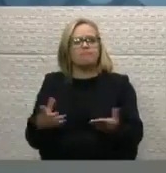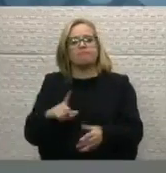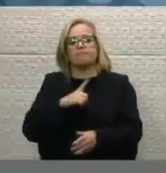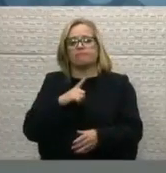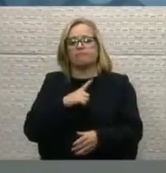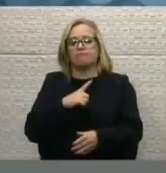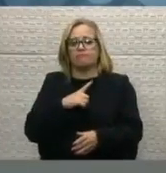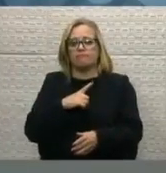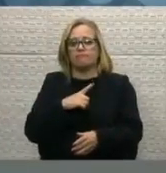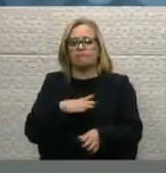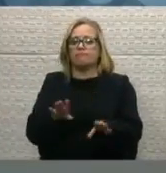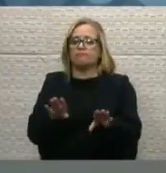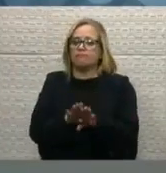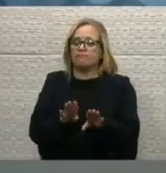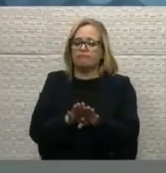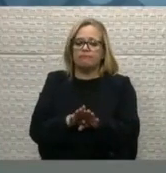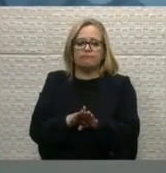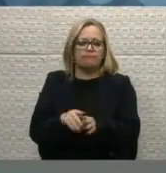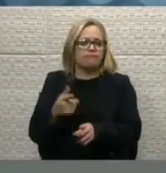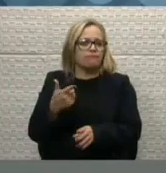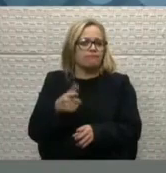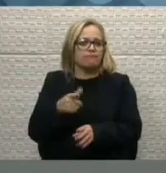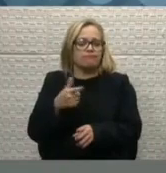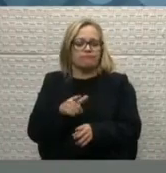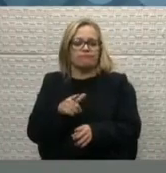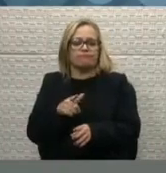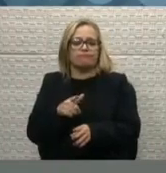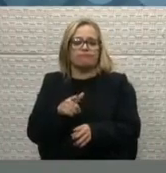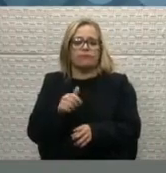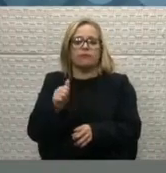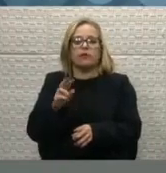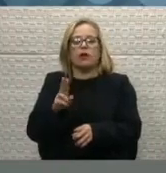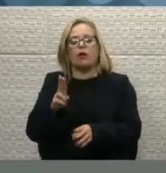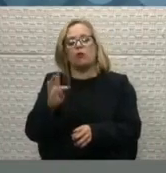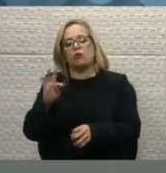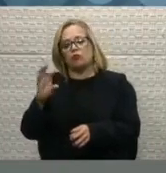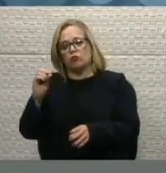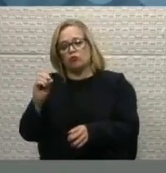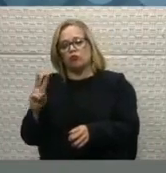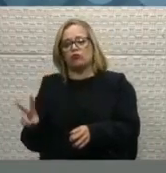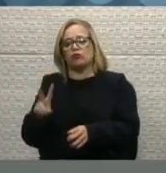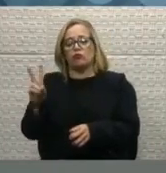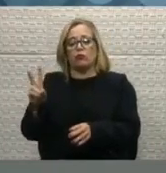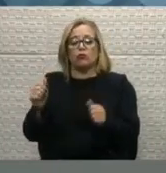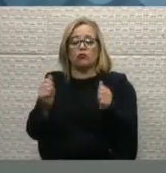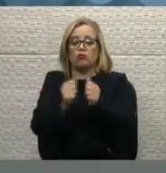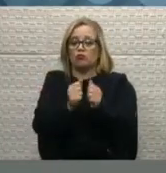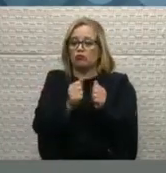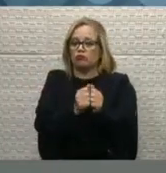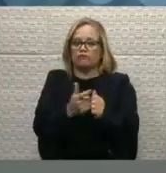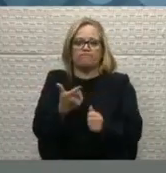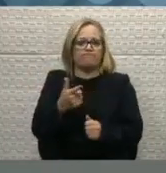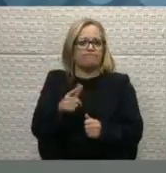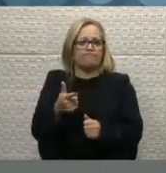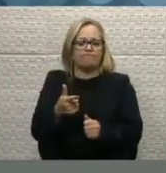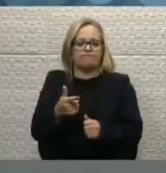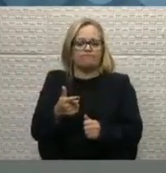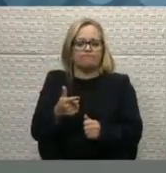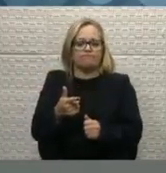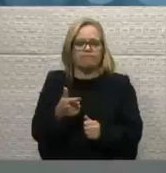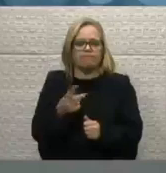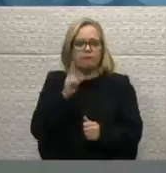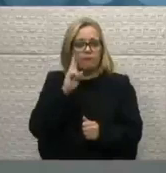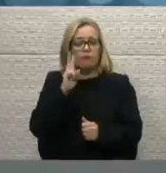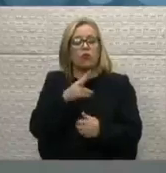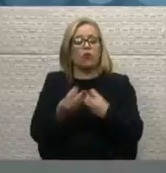existem operadores lineares que não admitem esses autovalores e autovetores nos espaços em que nós estamos trabalhando. Vamos